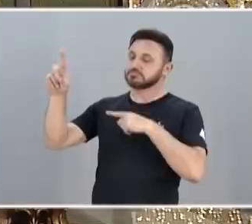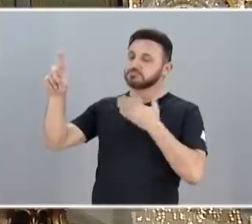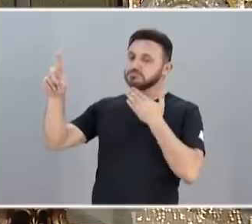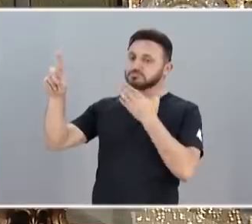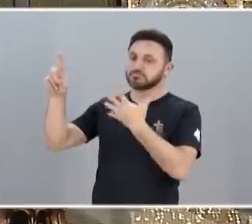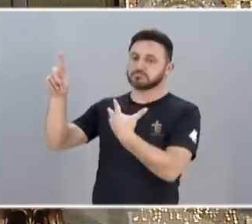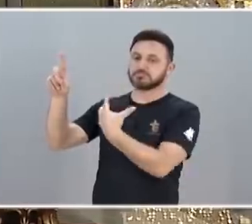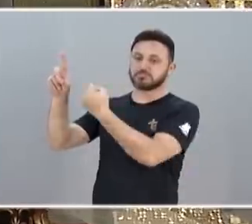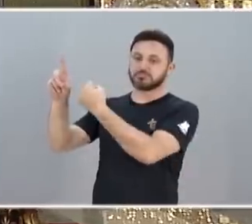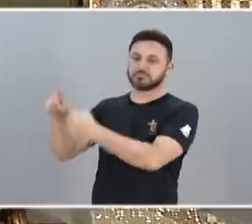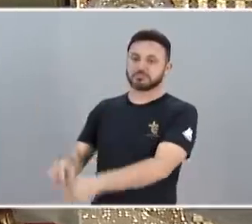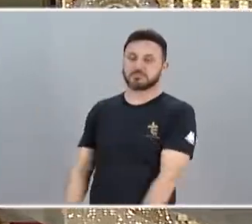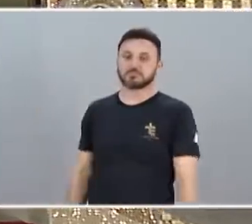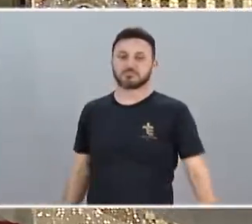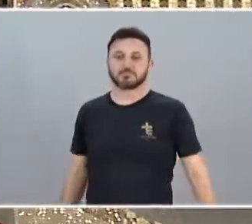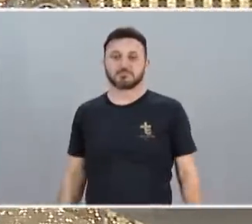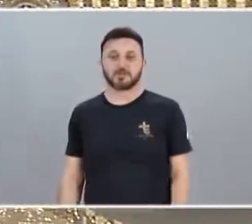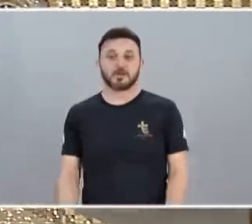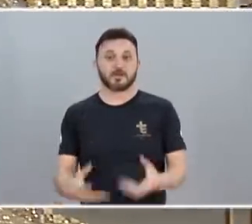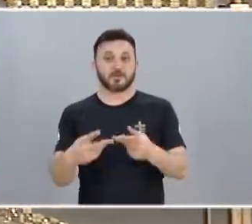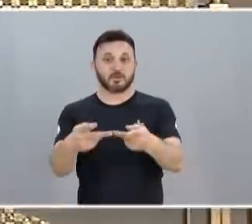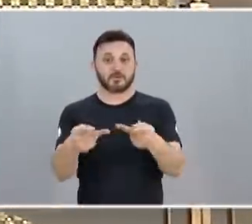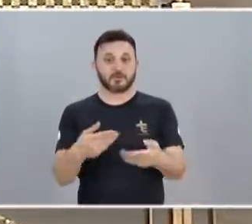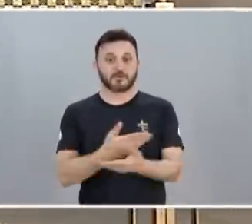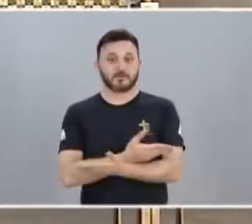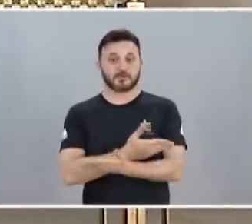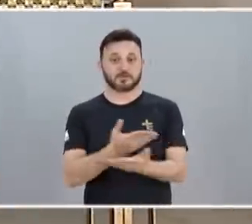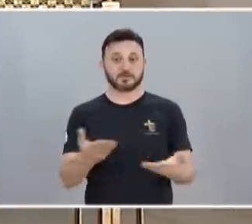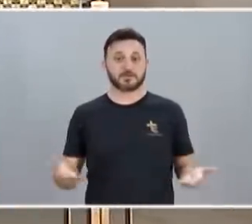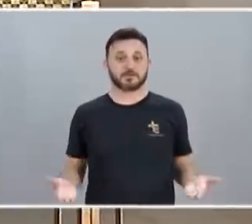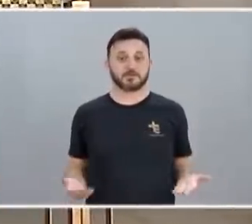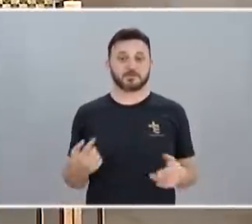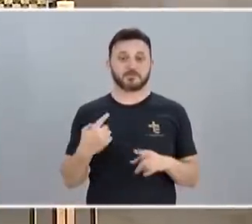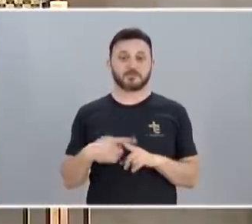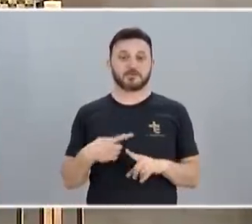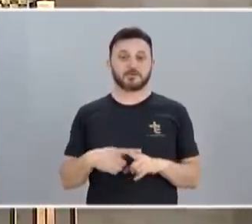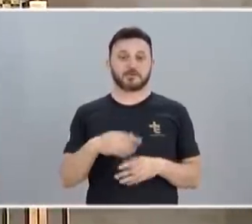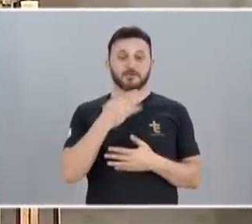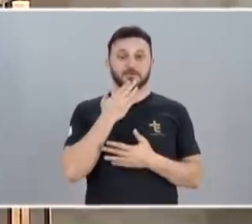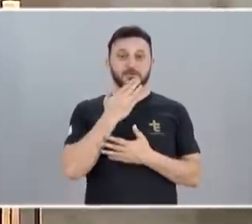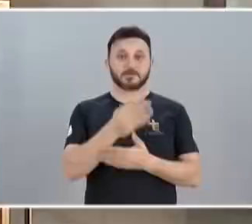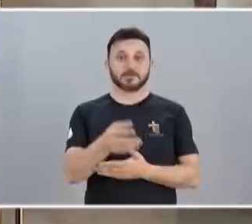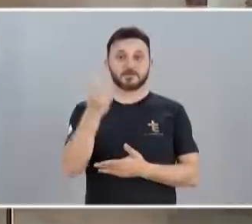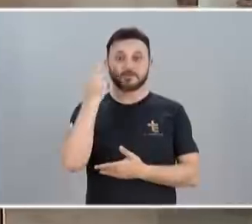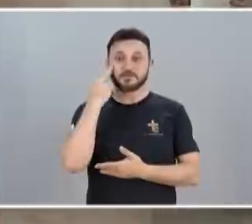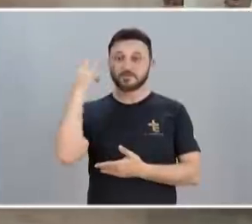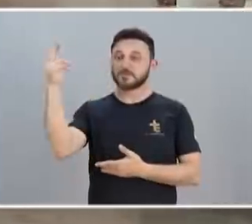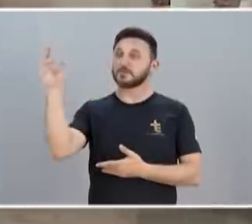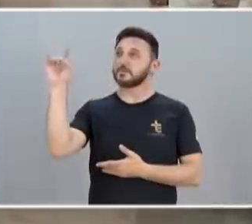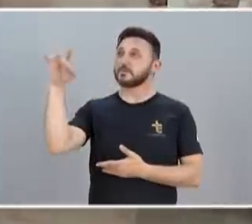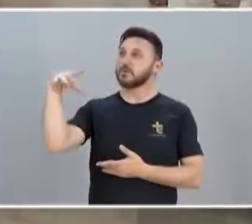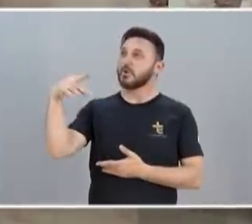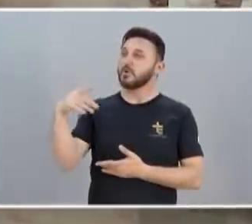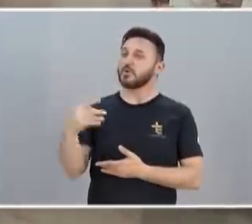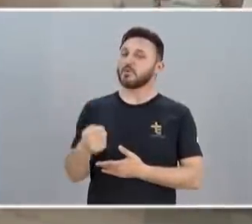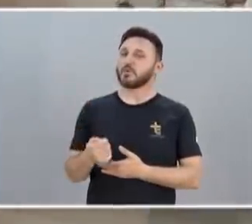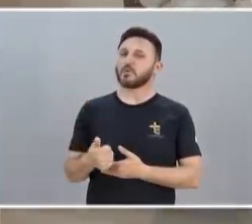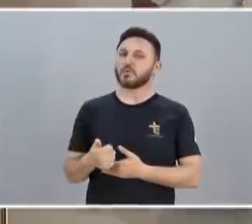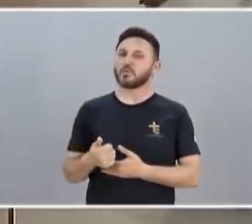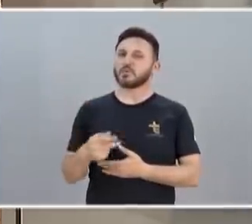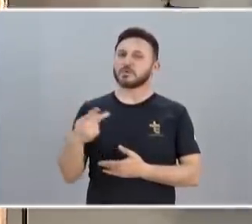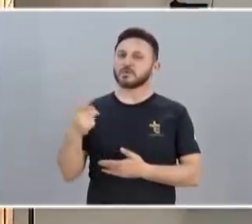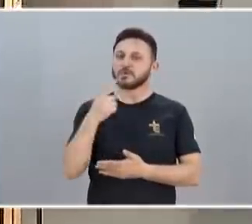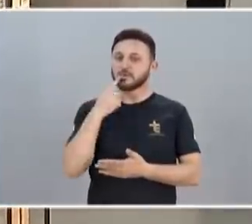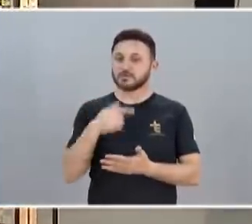atendei nossa oração. Eu queria convidar você a pedir, Senhor, basta uma gota do teu sangue, mas em